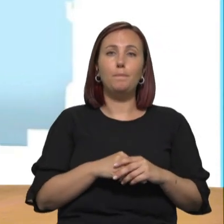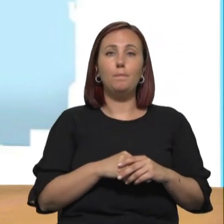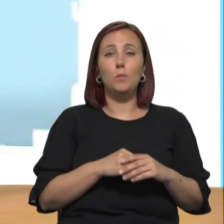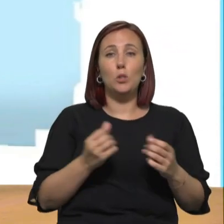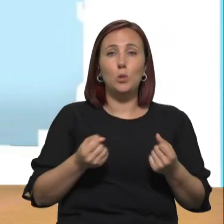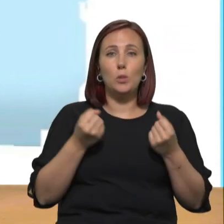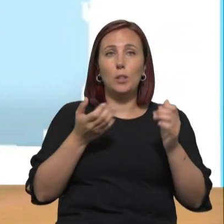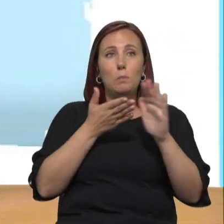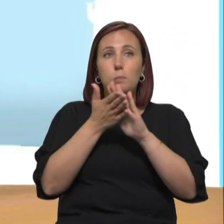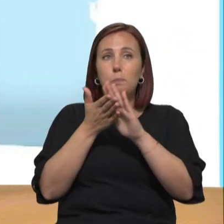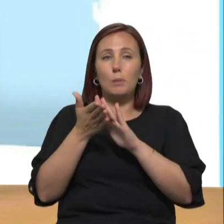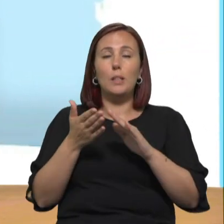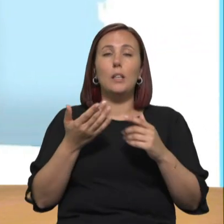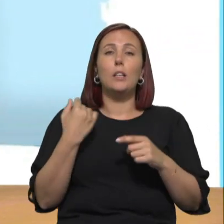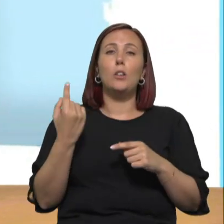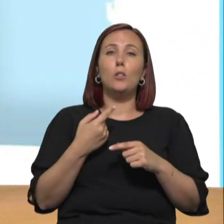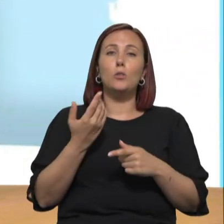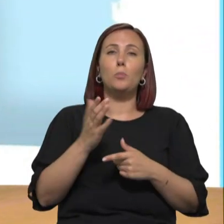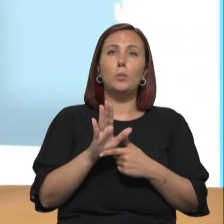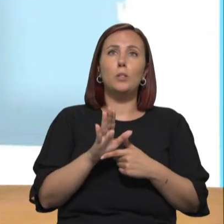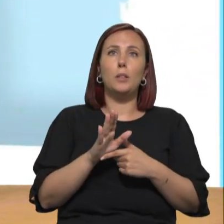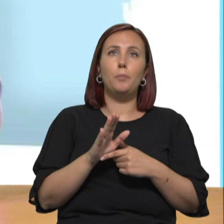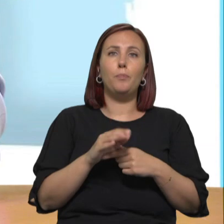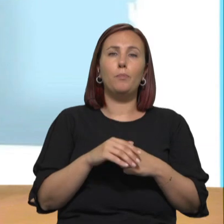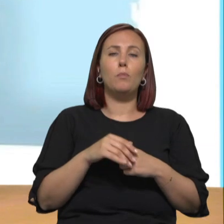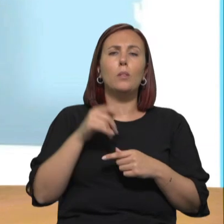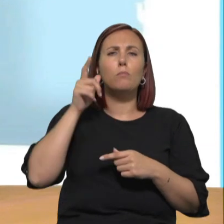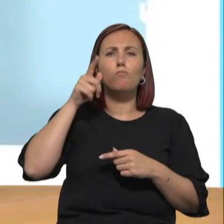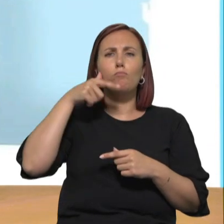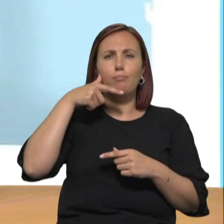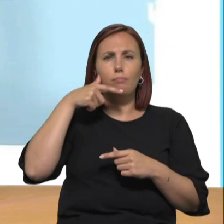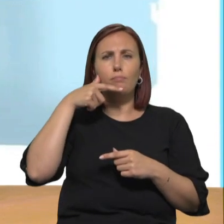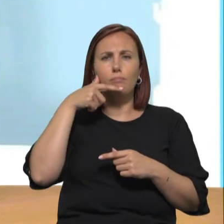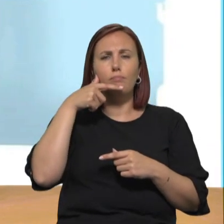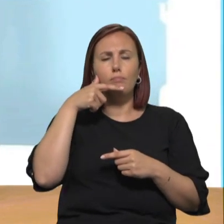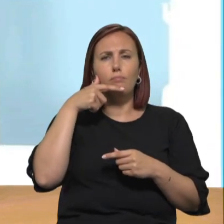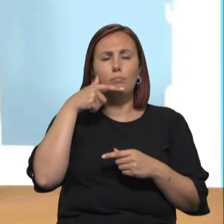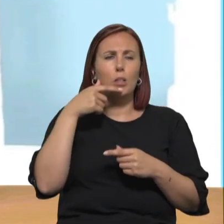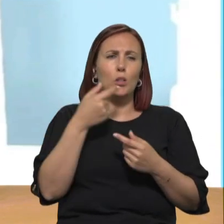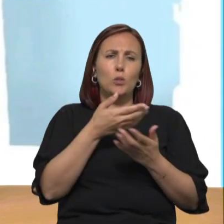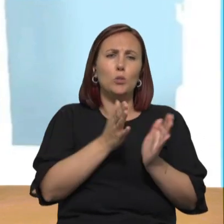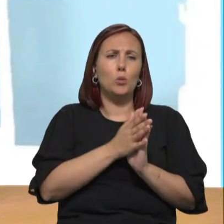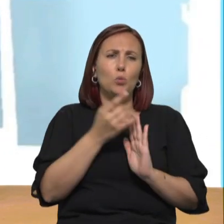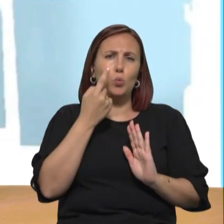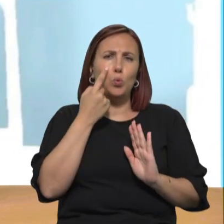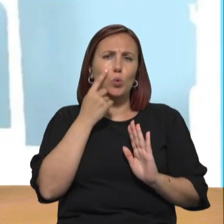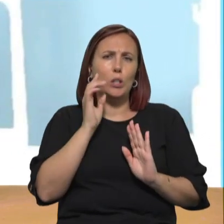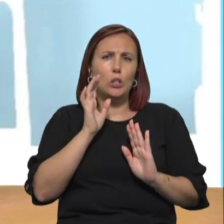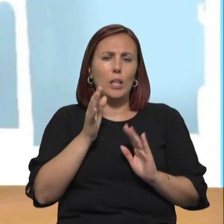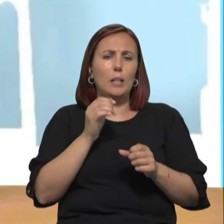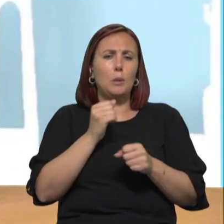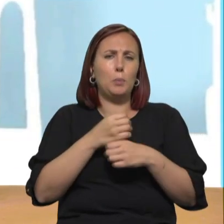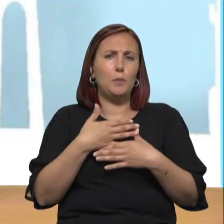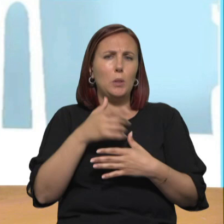Nós, por exemplo, a questão dos call centers, que todos conhecem e ouvimos falar,